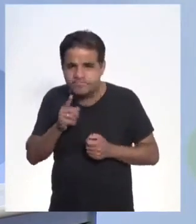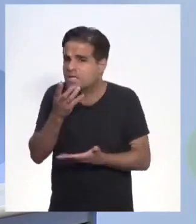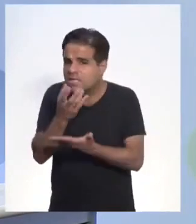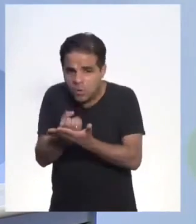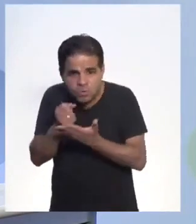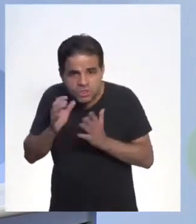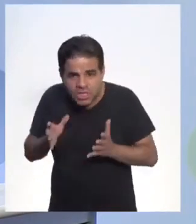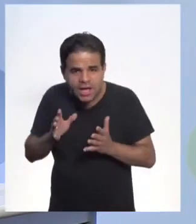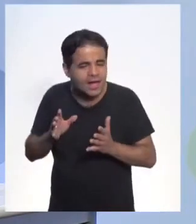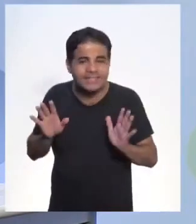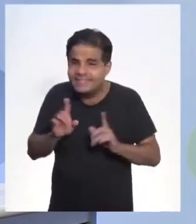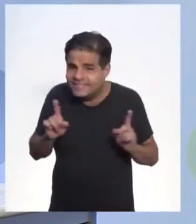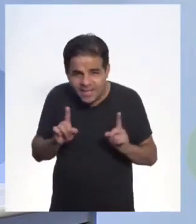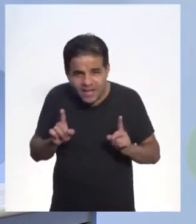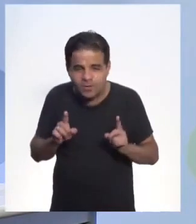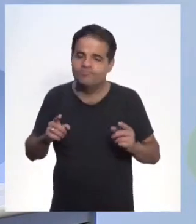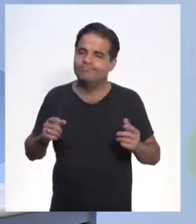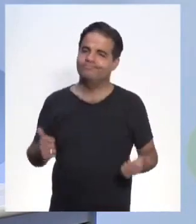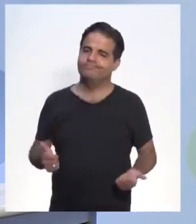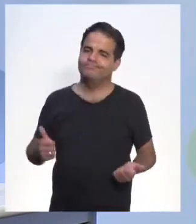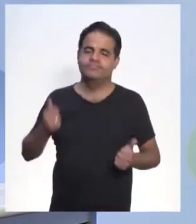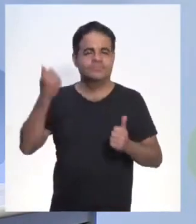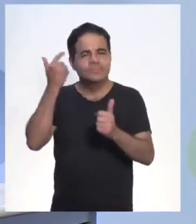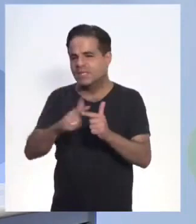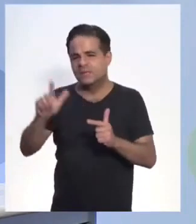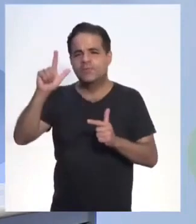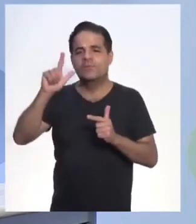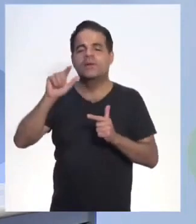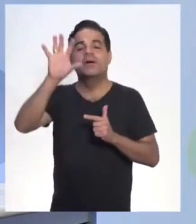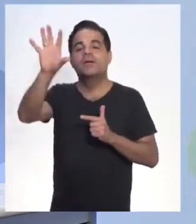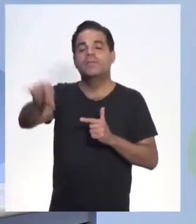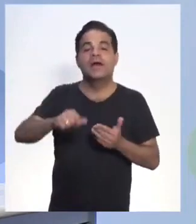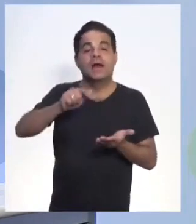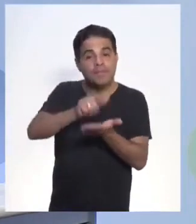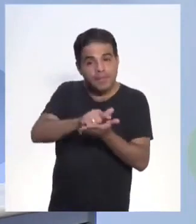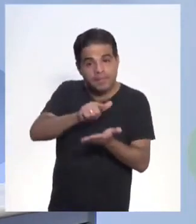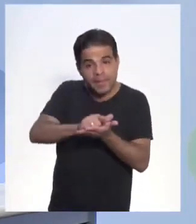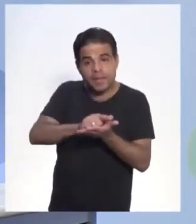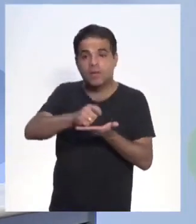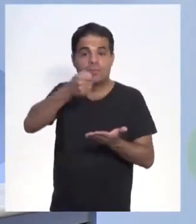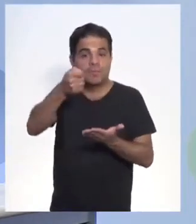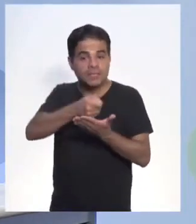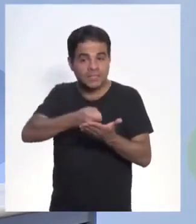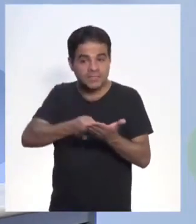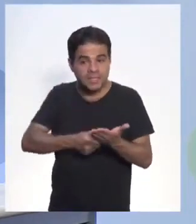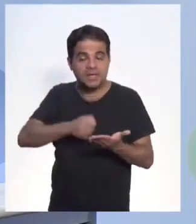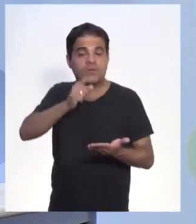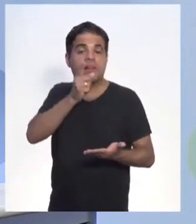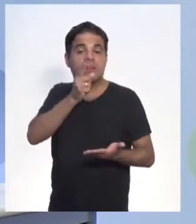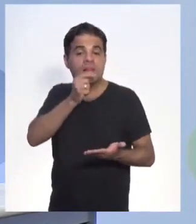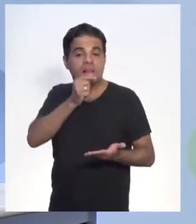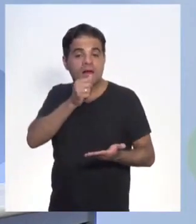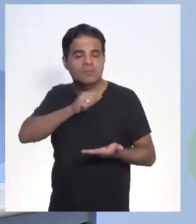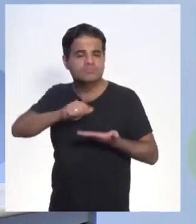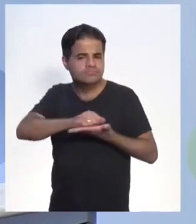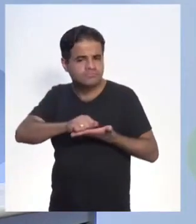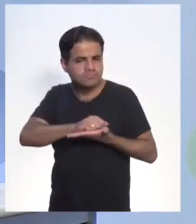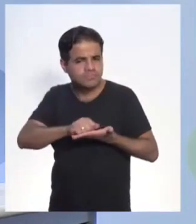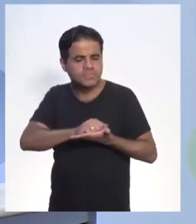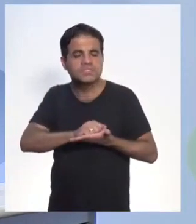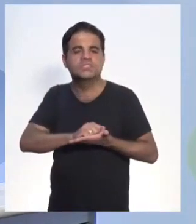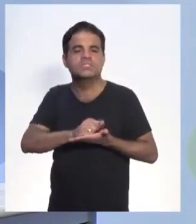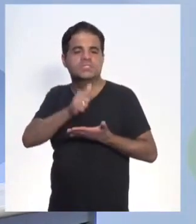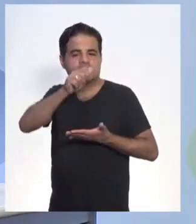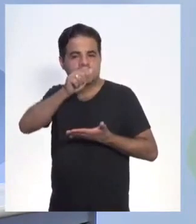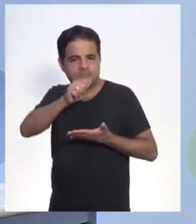não? Tudo bem, não tem problema. Então, pegue aí folhas para anotações, lápis, borracha e caneta, que